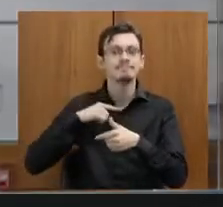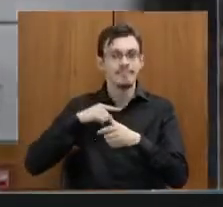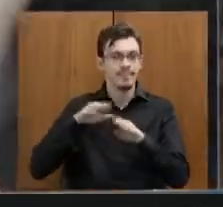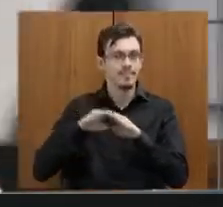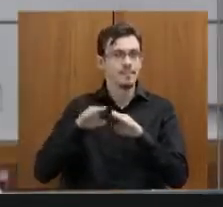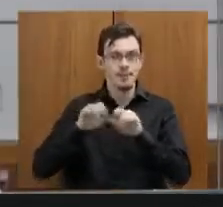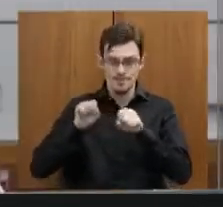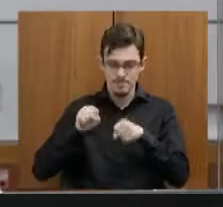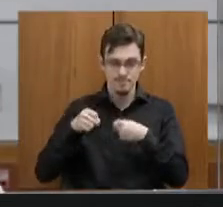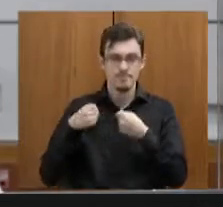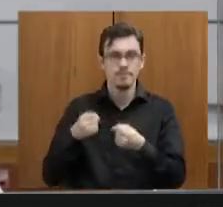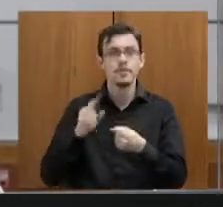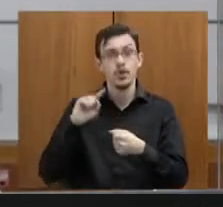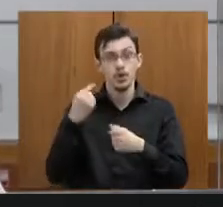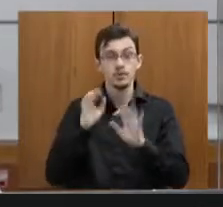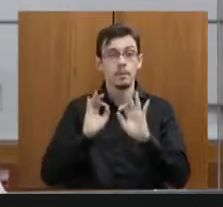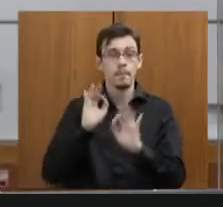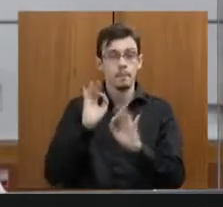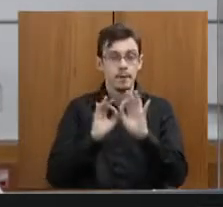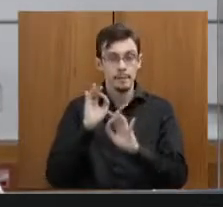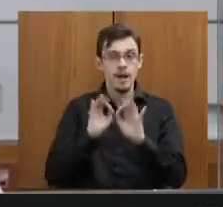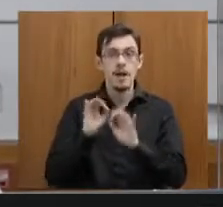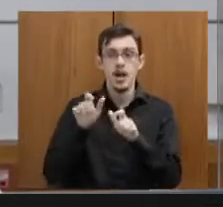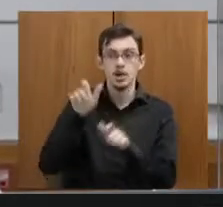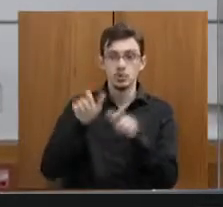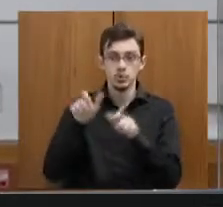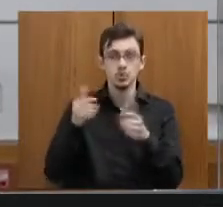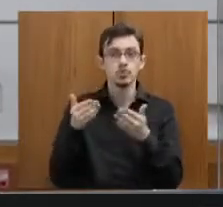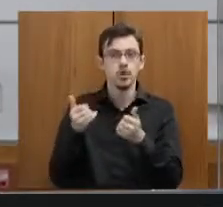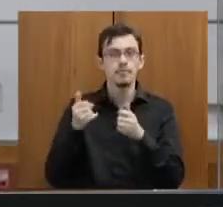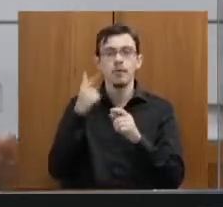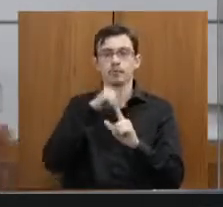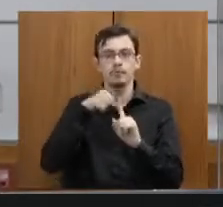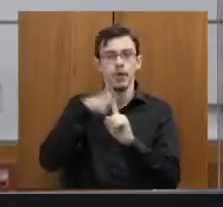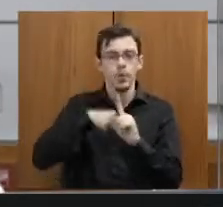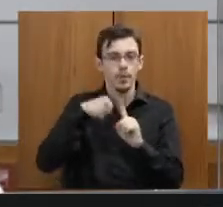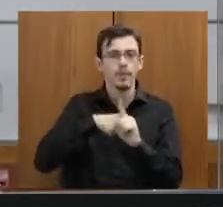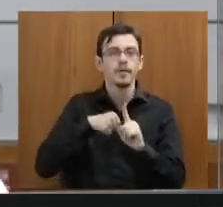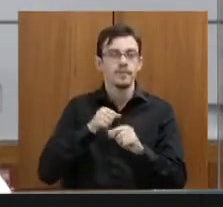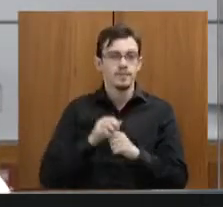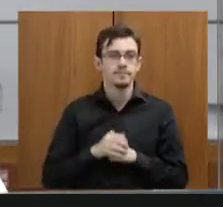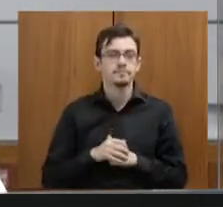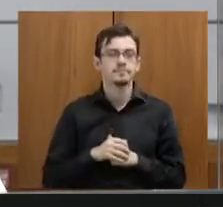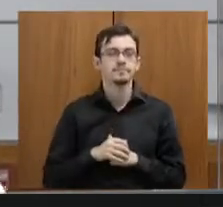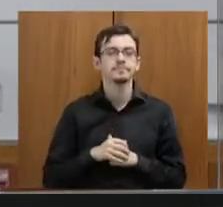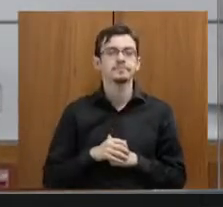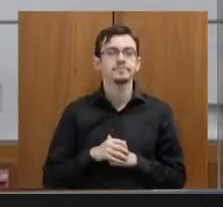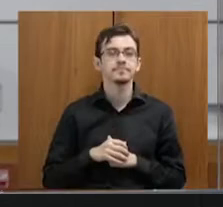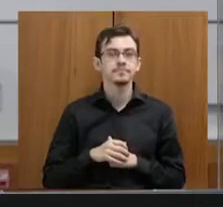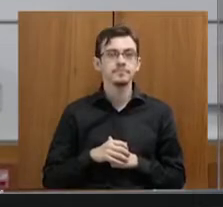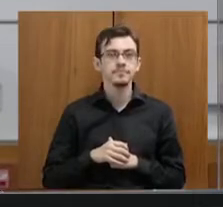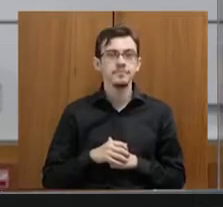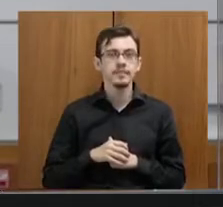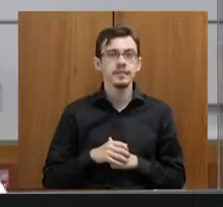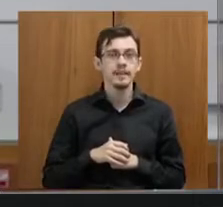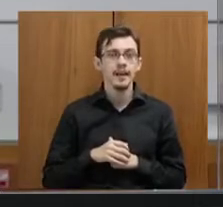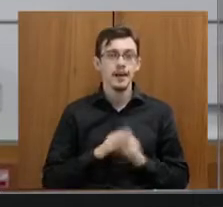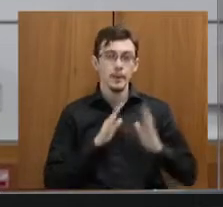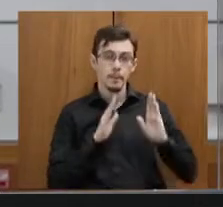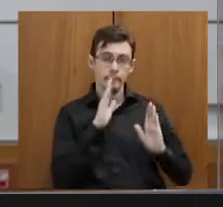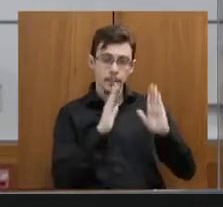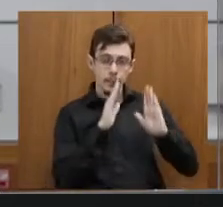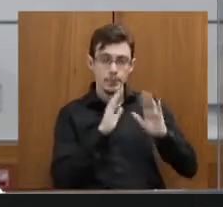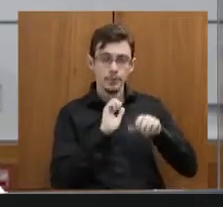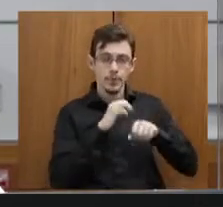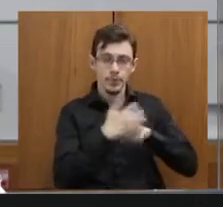vem aí com uma garra e nós vamos preparar essa Juventude para enfrentamento à E durante agora para festa de convite